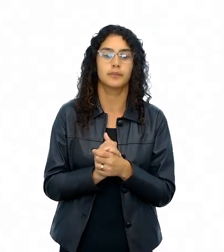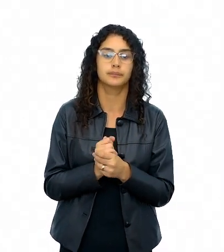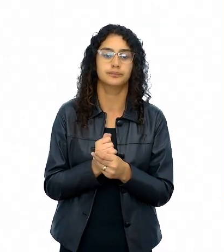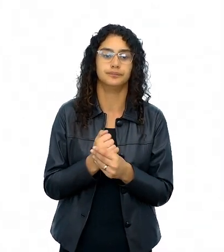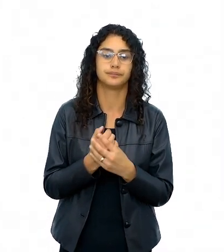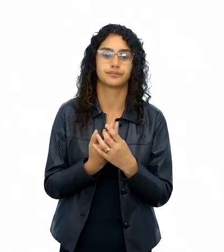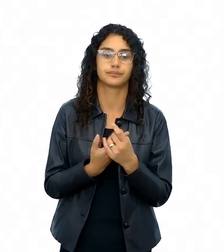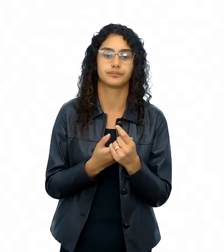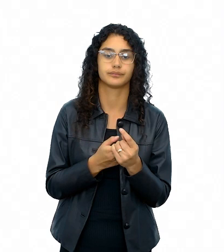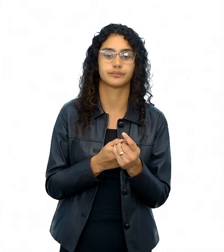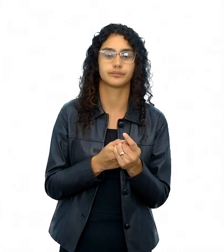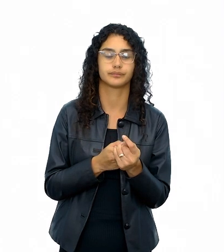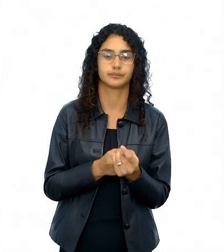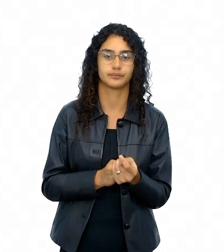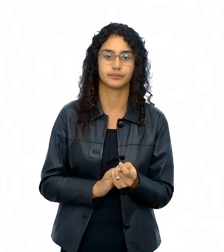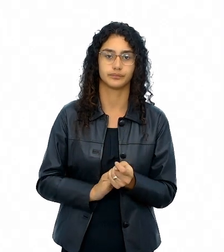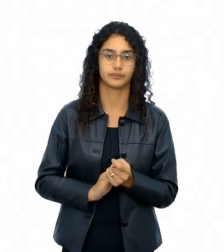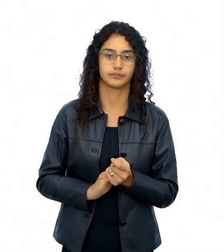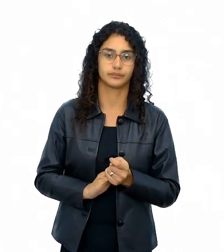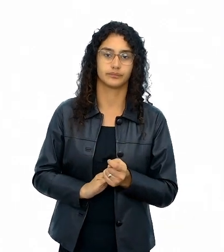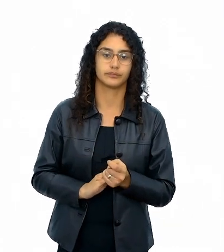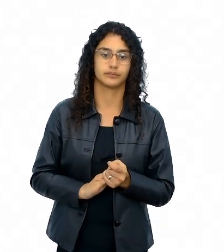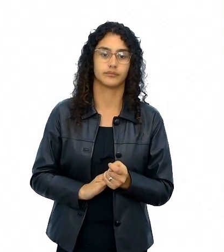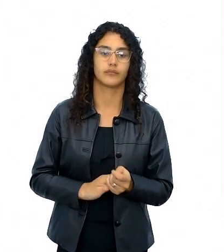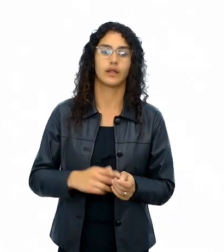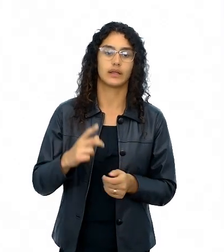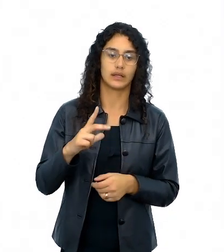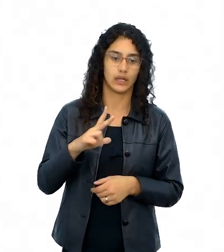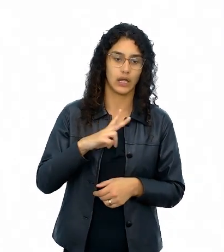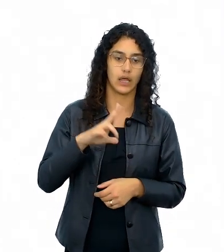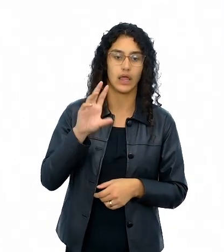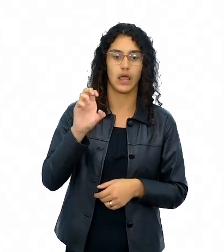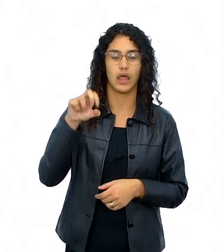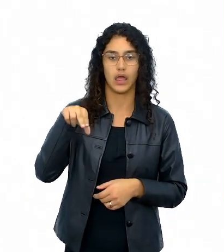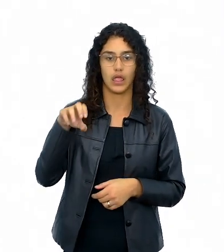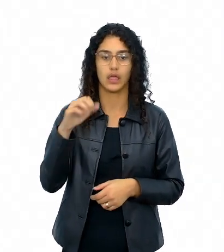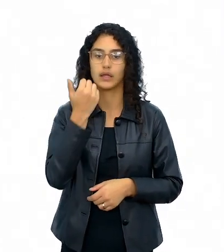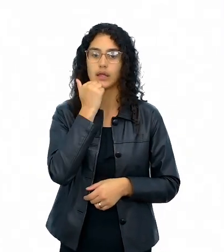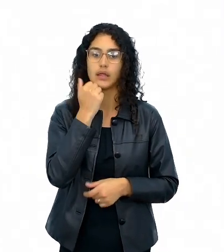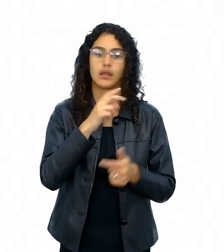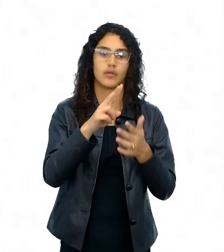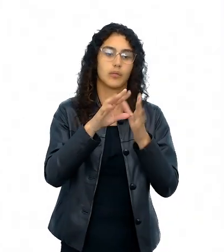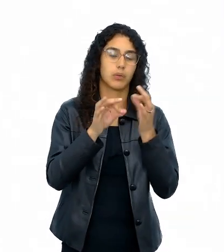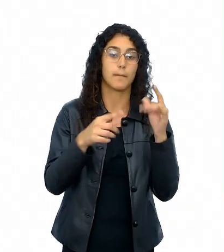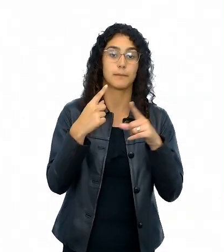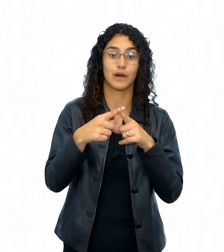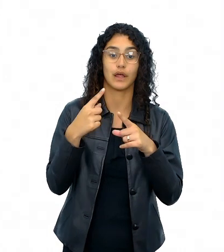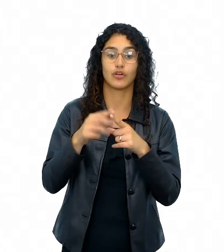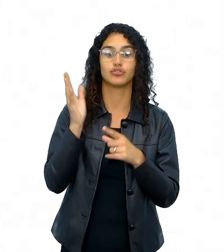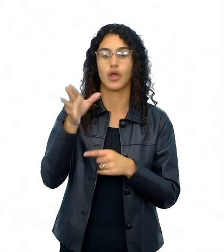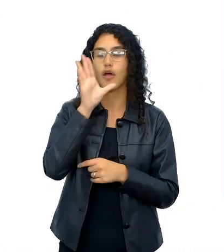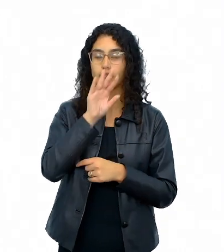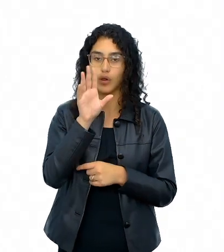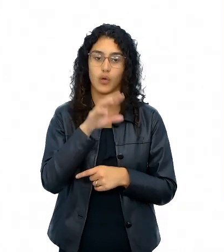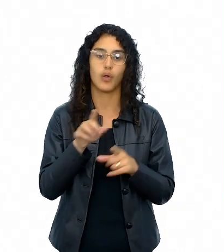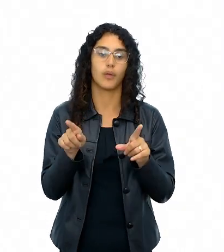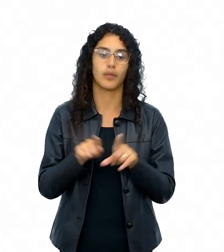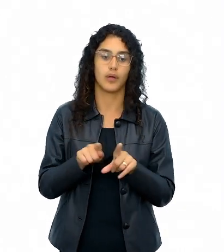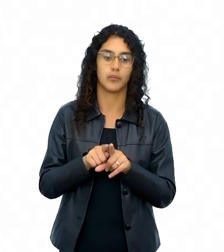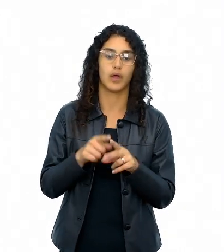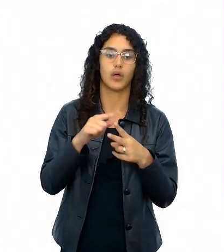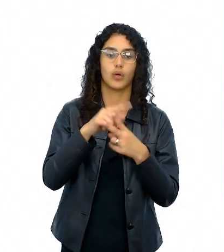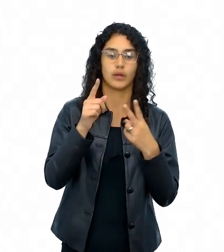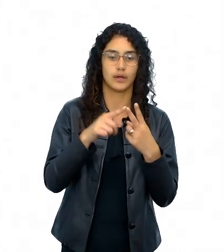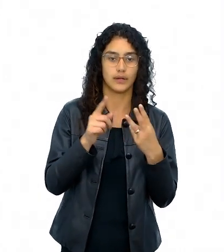bem? Então, tem lá o N Ciências, não vou me alongar porque a gente já mencionou sobre isso, tá bom? O